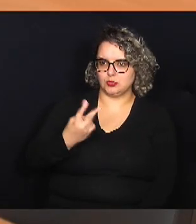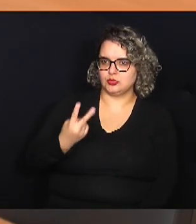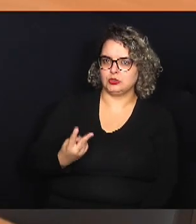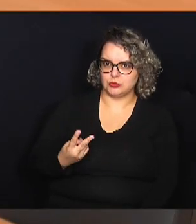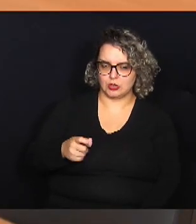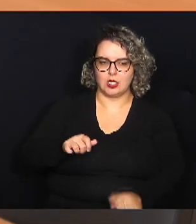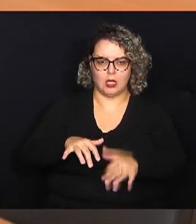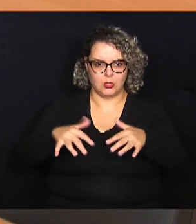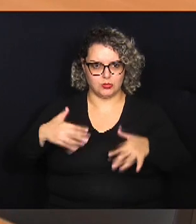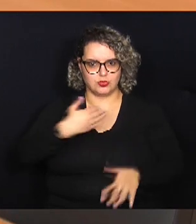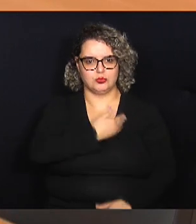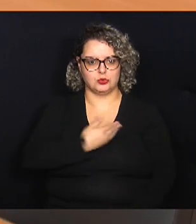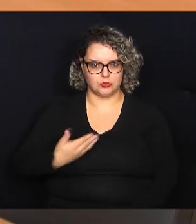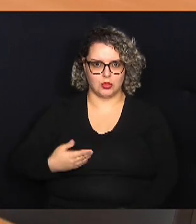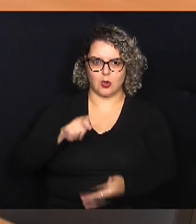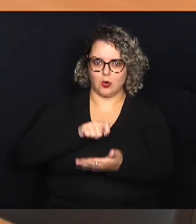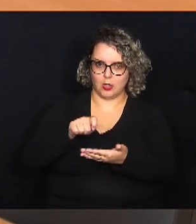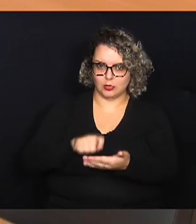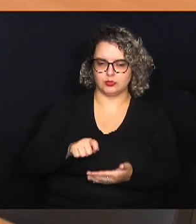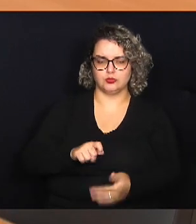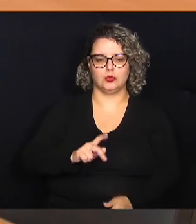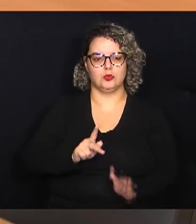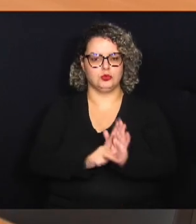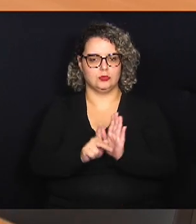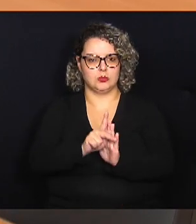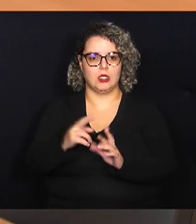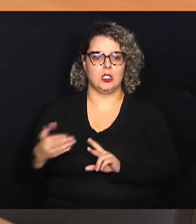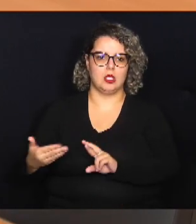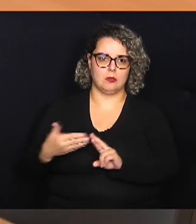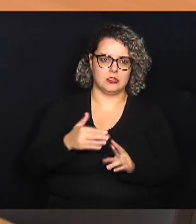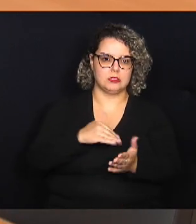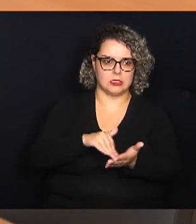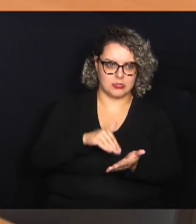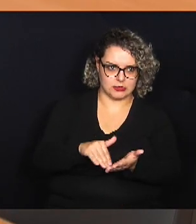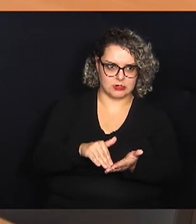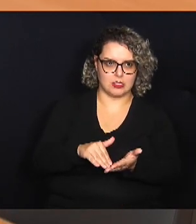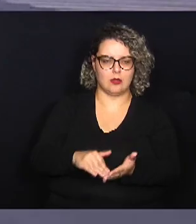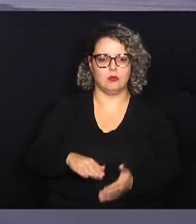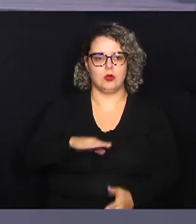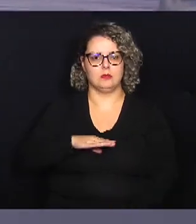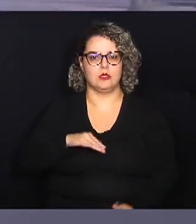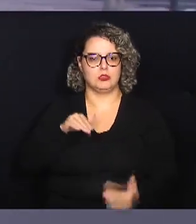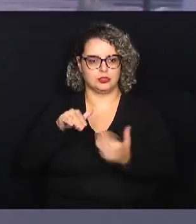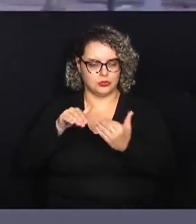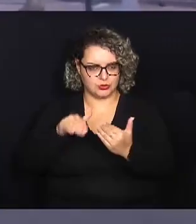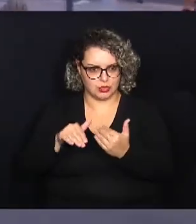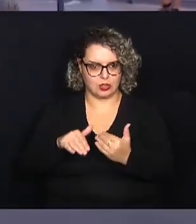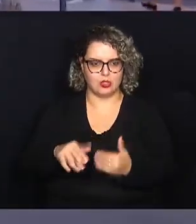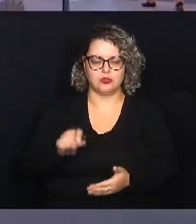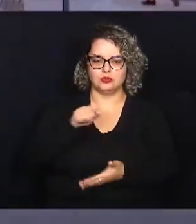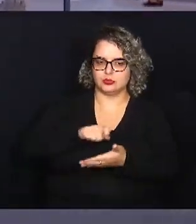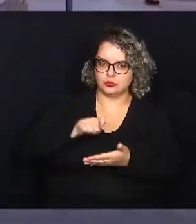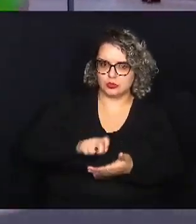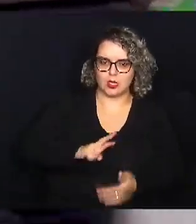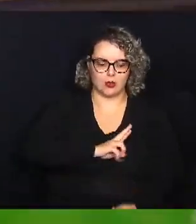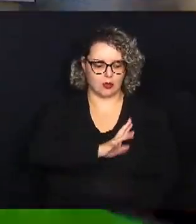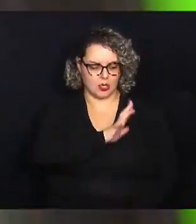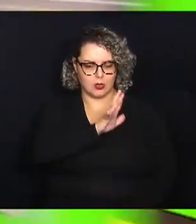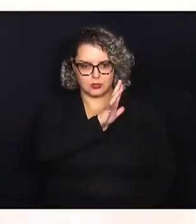audiência pública com autor do projeto e representante da Secretaria Municipal de Transportes. De autoria do vereador Rubens Gás,